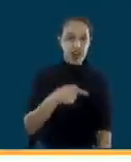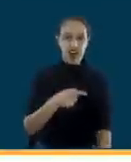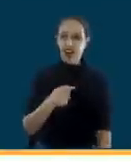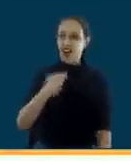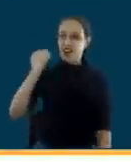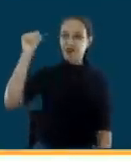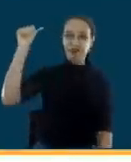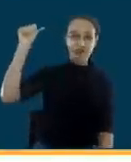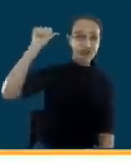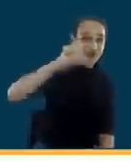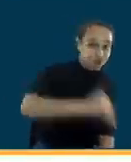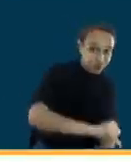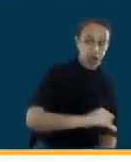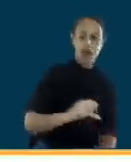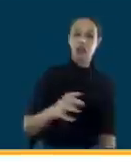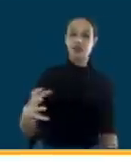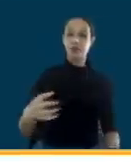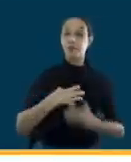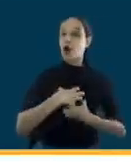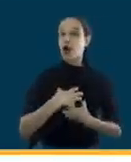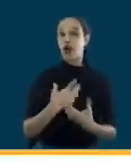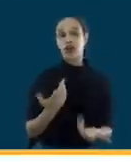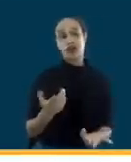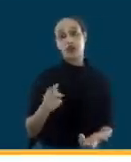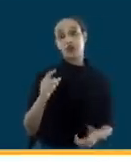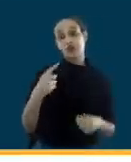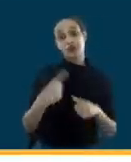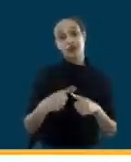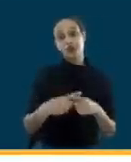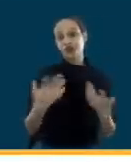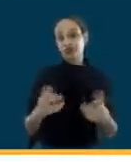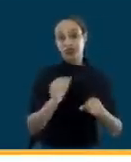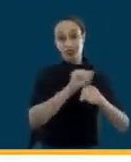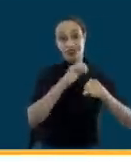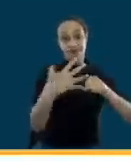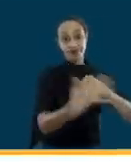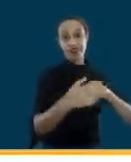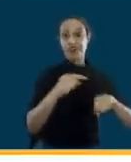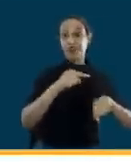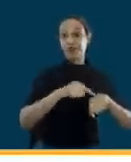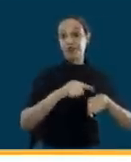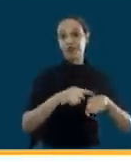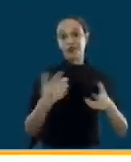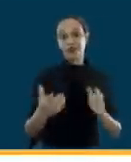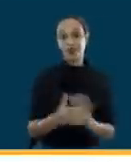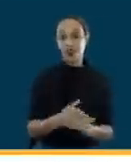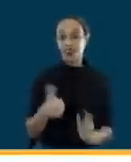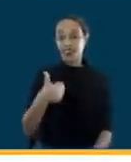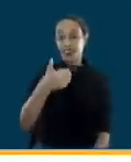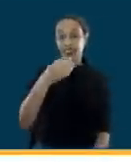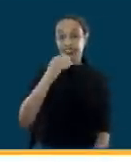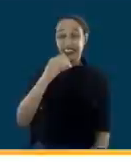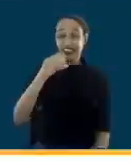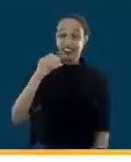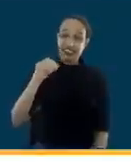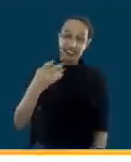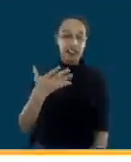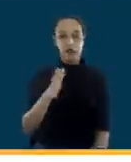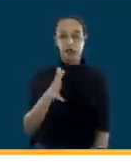pandemia, chegando a ter perda de receita de 100%, entre 50% e 100%. Ou